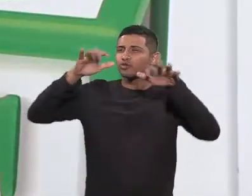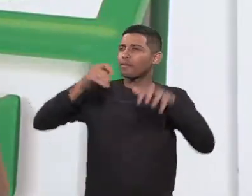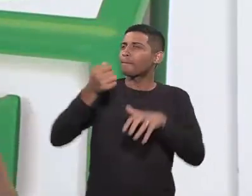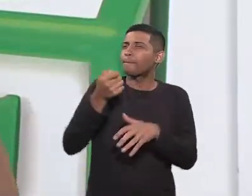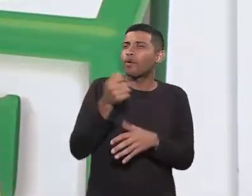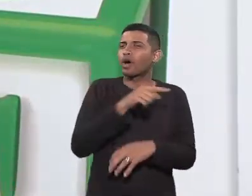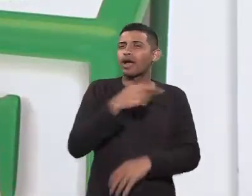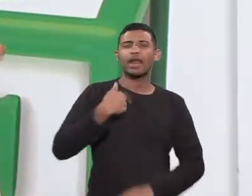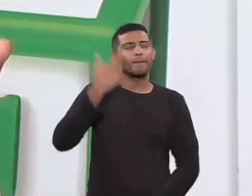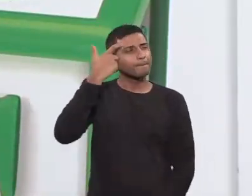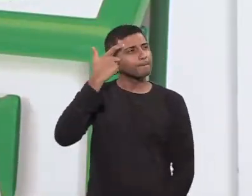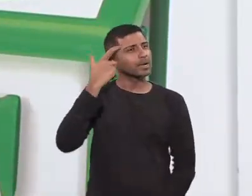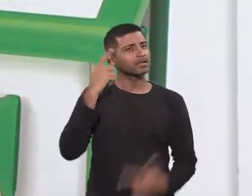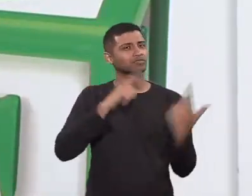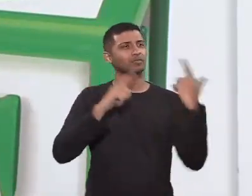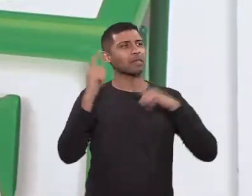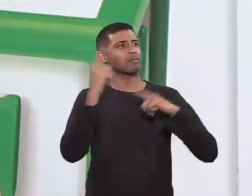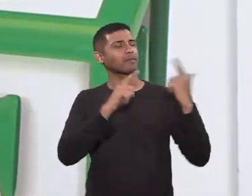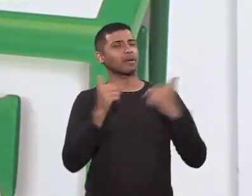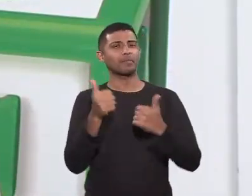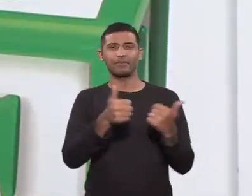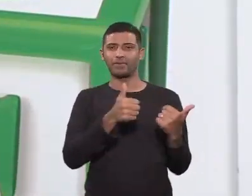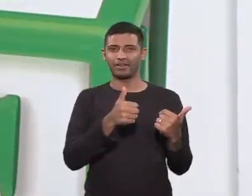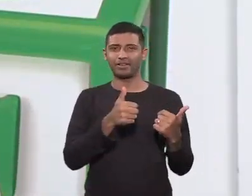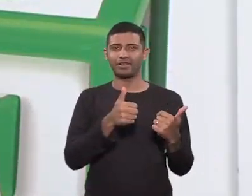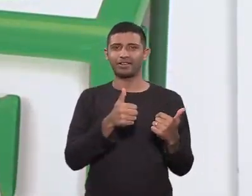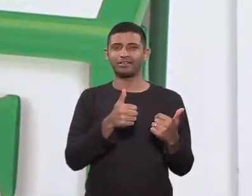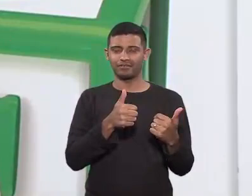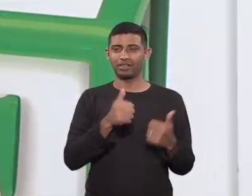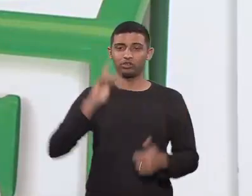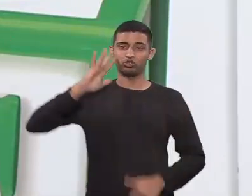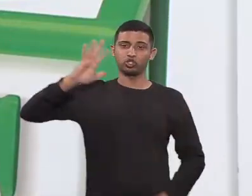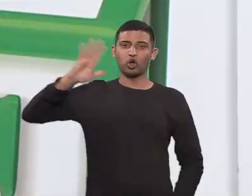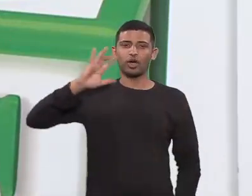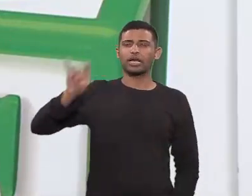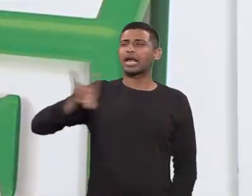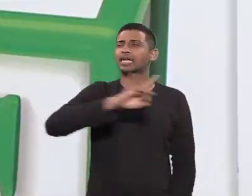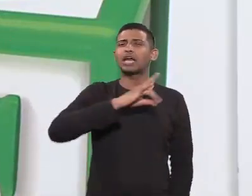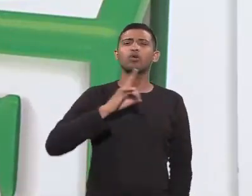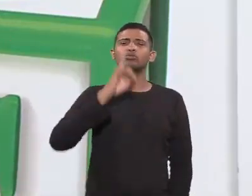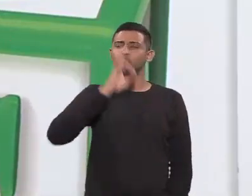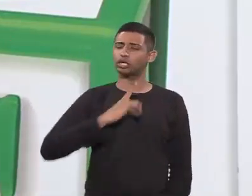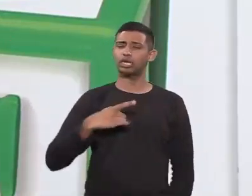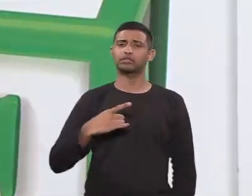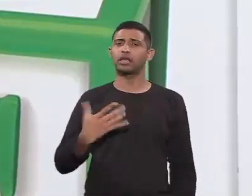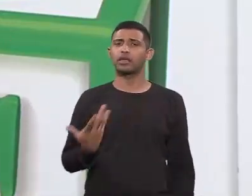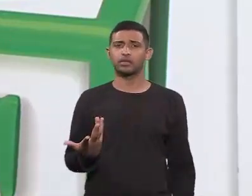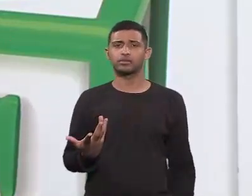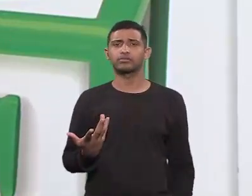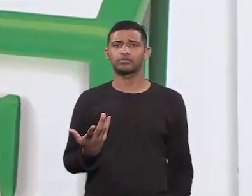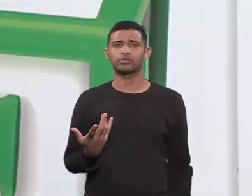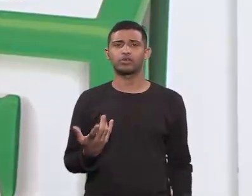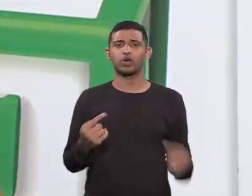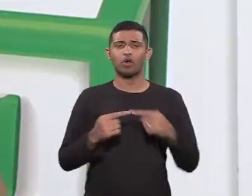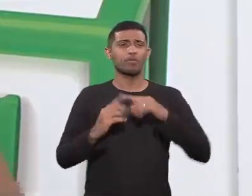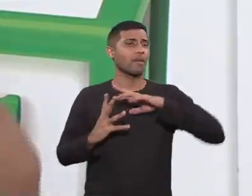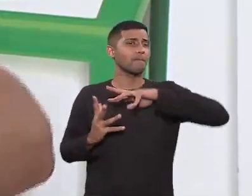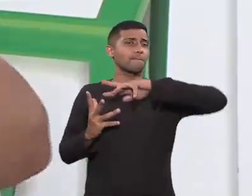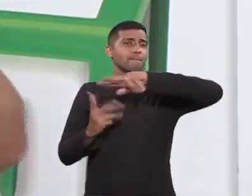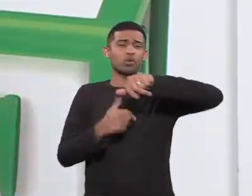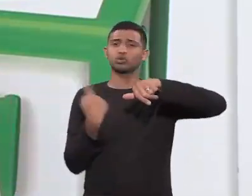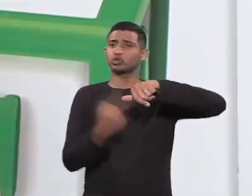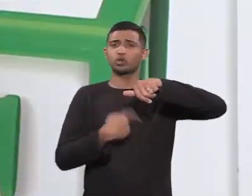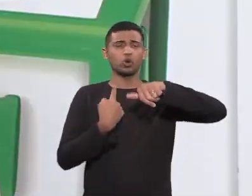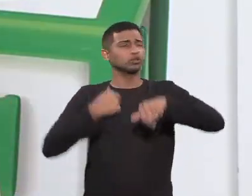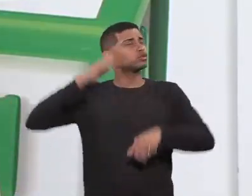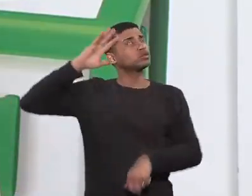ela consegue pensar. Então, assim, esse sonho, o que nós temos o direito, né? Então, isso é uma linguagem universal, porque o